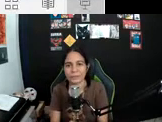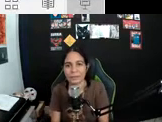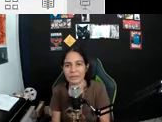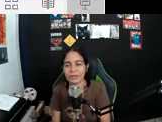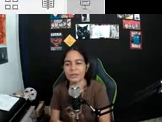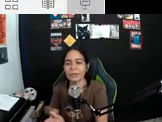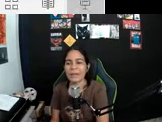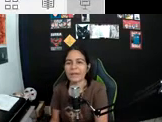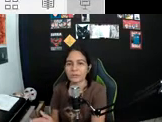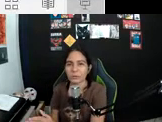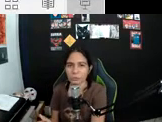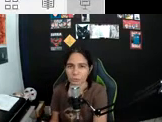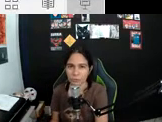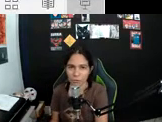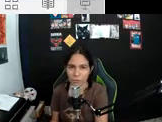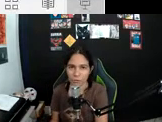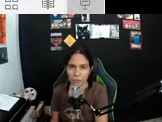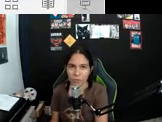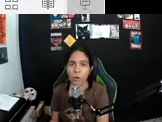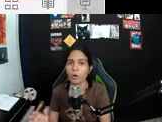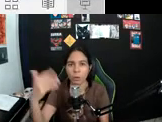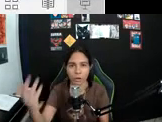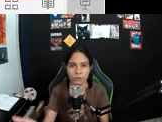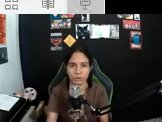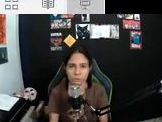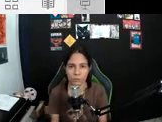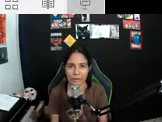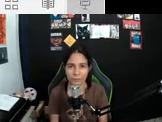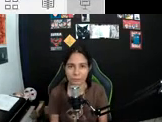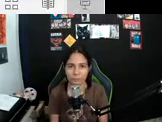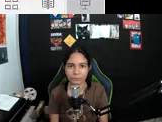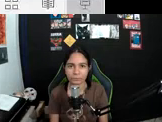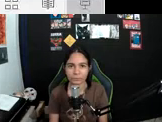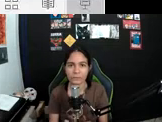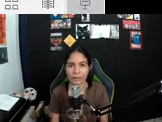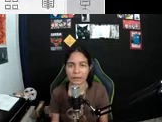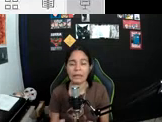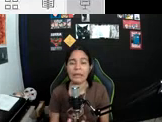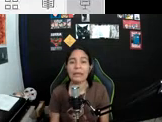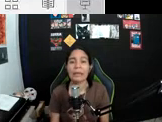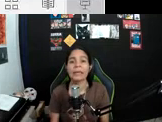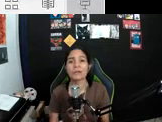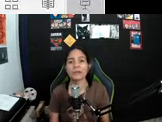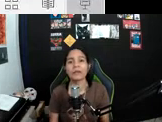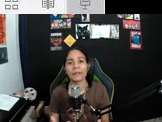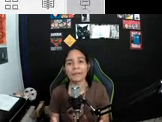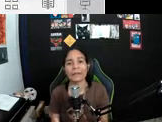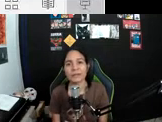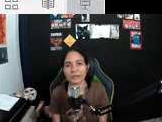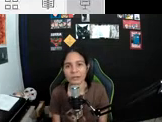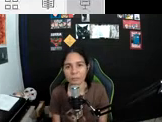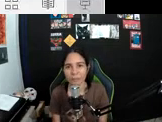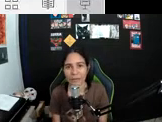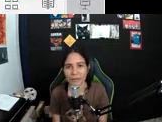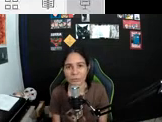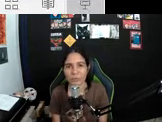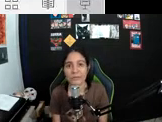graduado, especialista, mestre ou doutor, ou pós-doutorado, né, ele só deveria